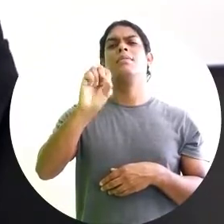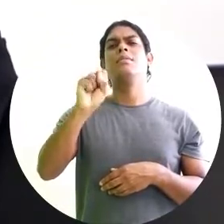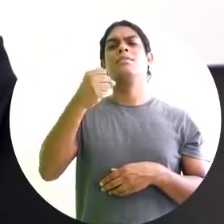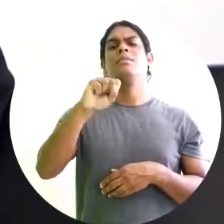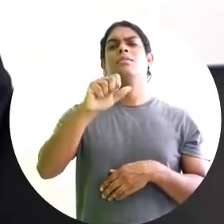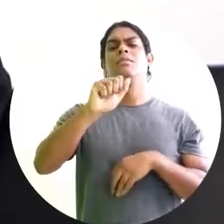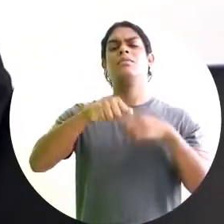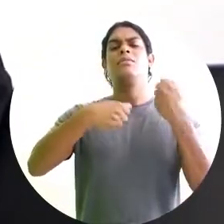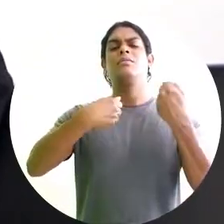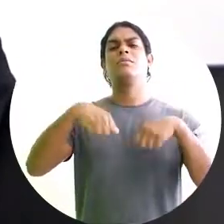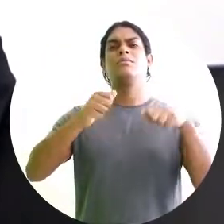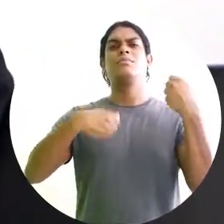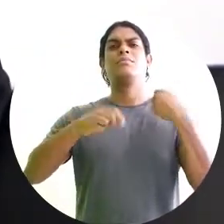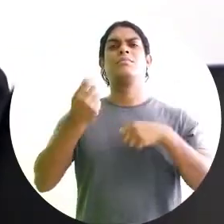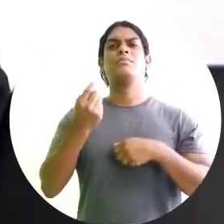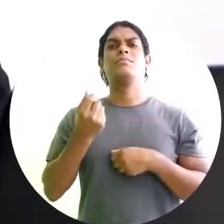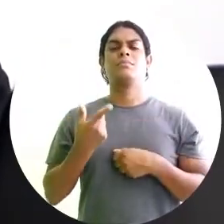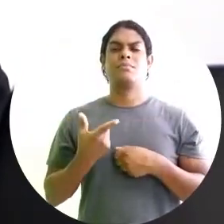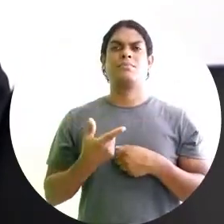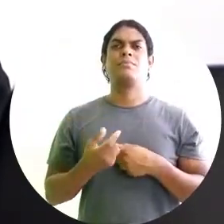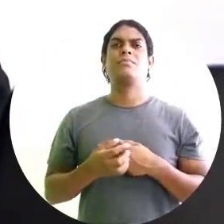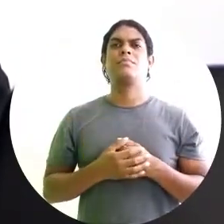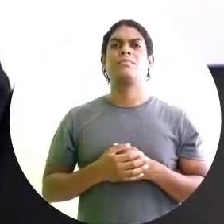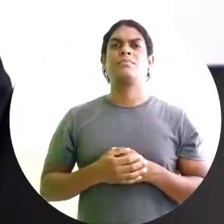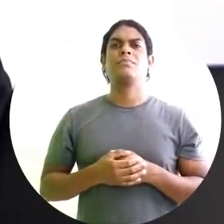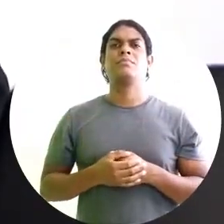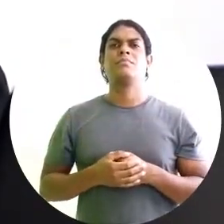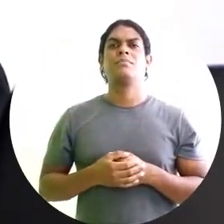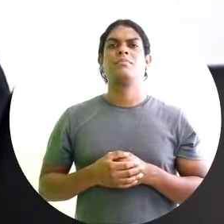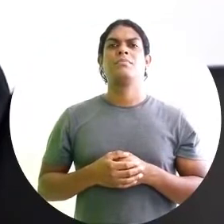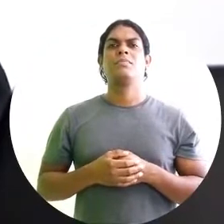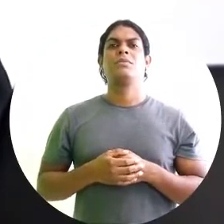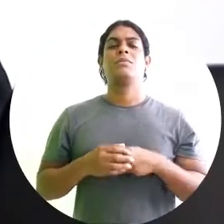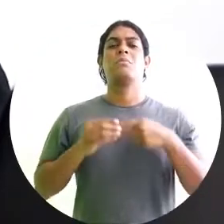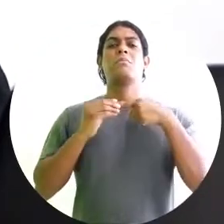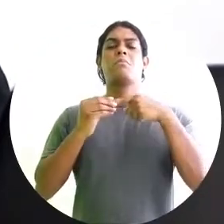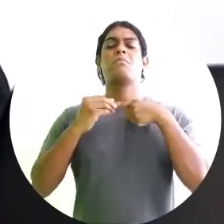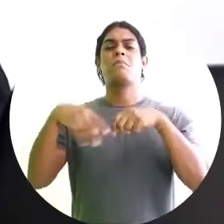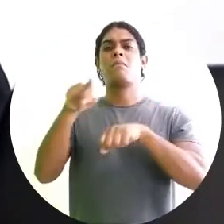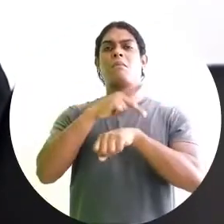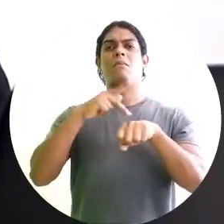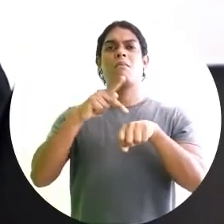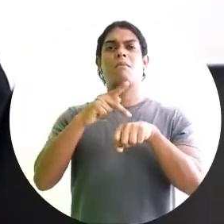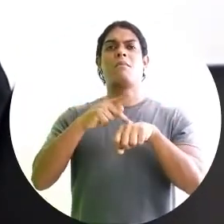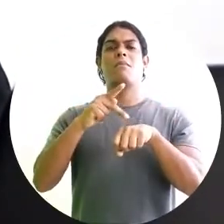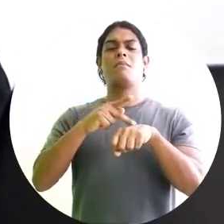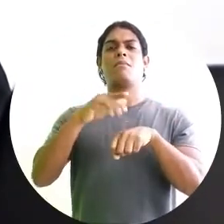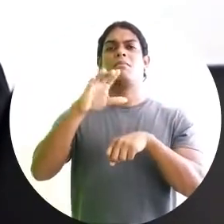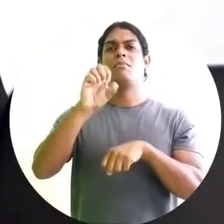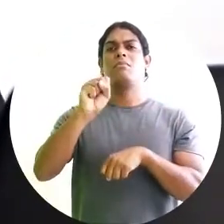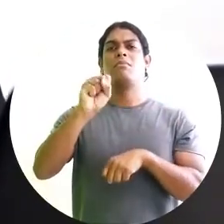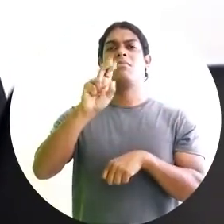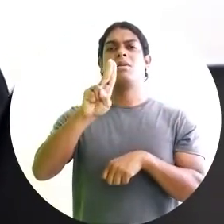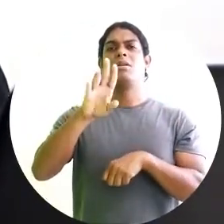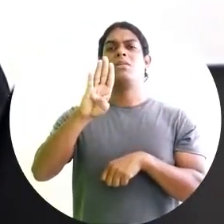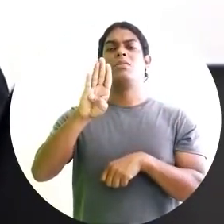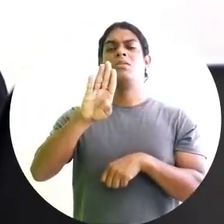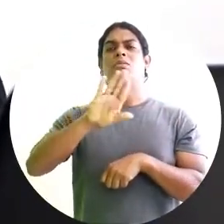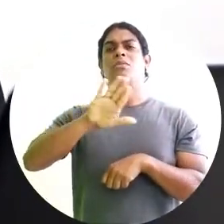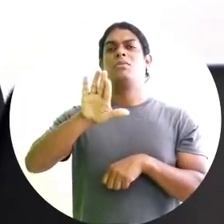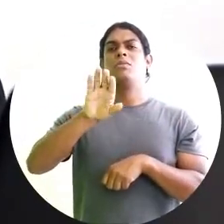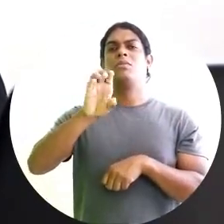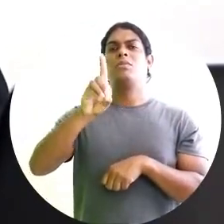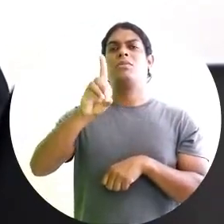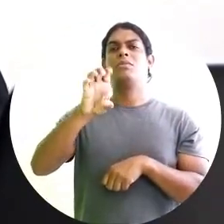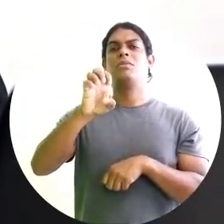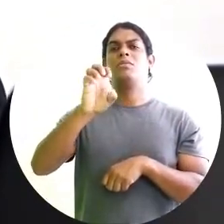ocorre o transporte, a exportação desses produtos, principalmente para os países subdesenvolvidos, ou, melhor